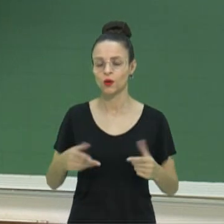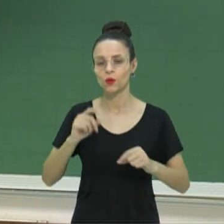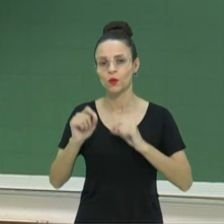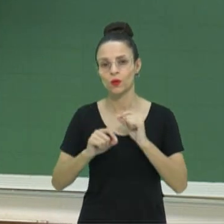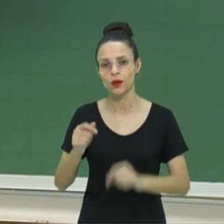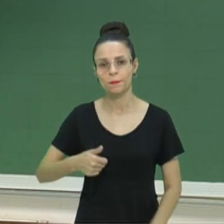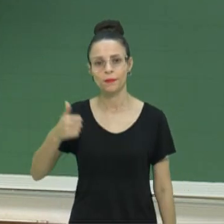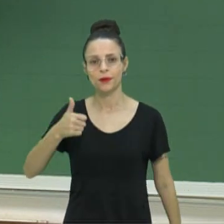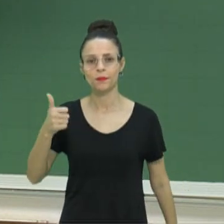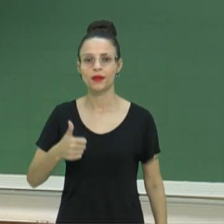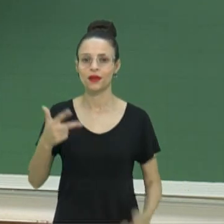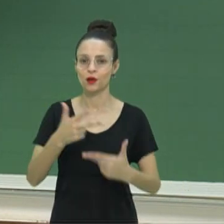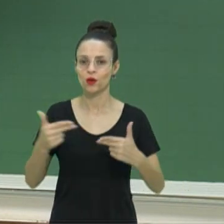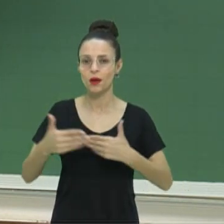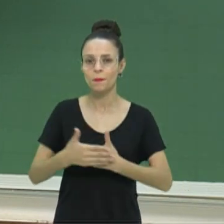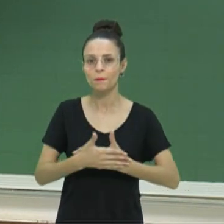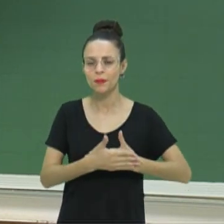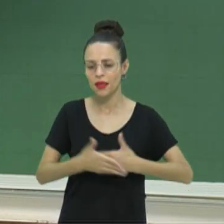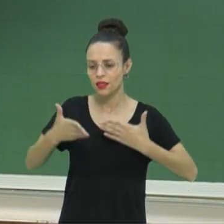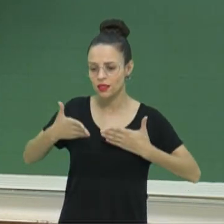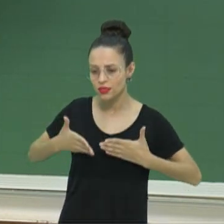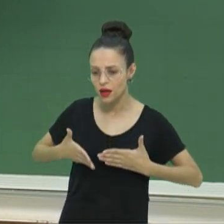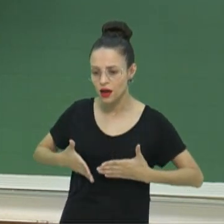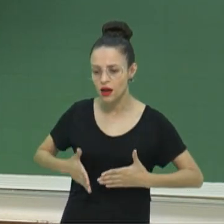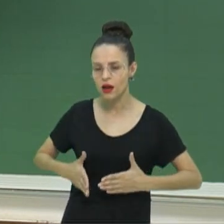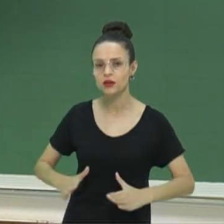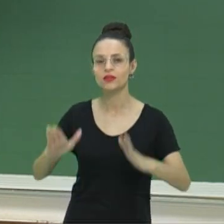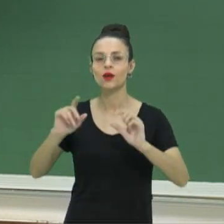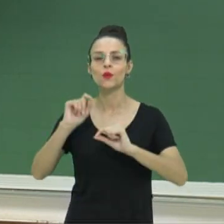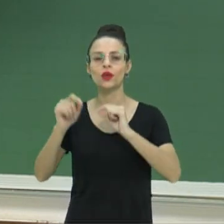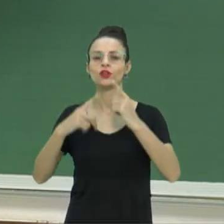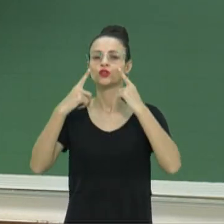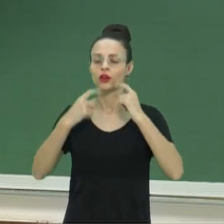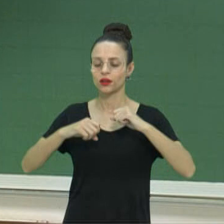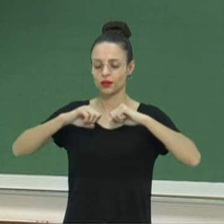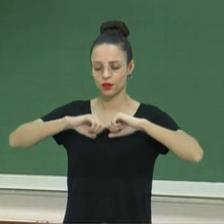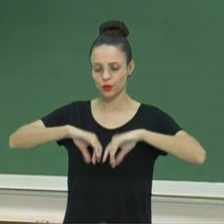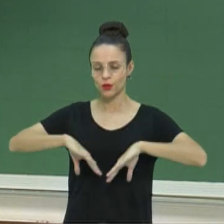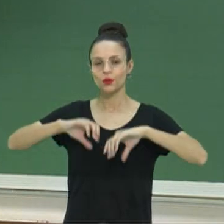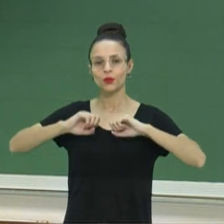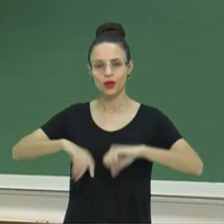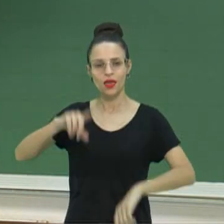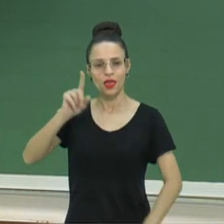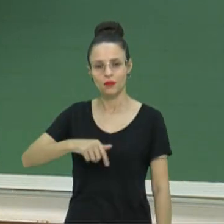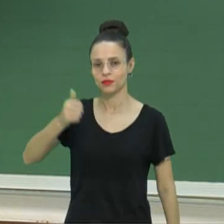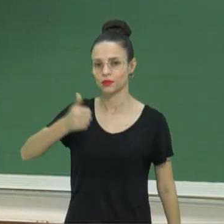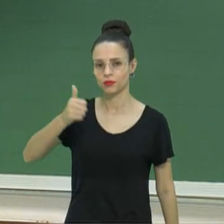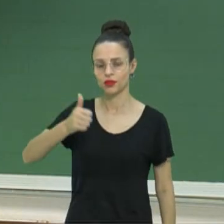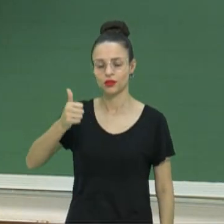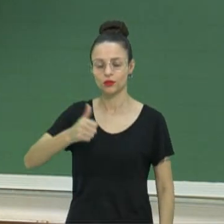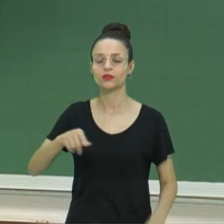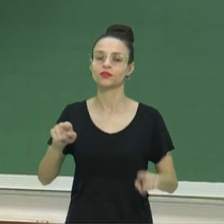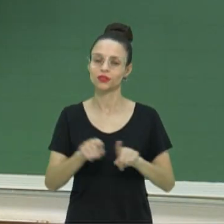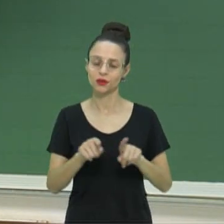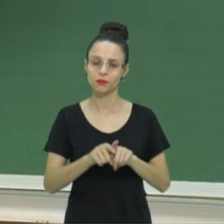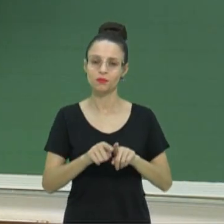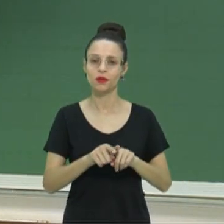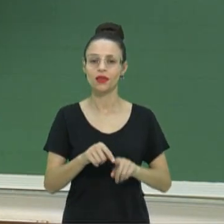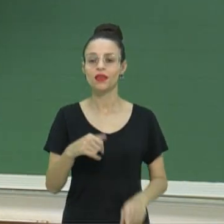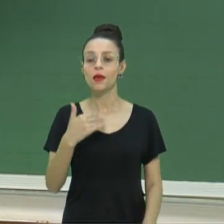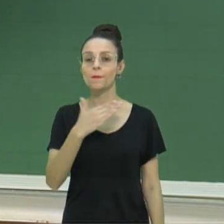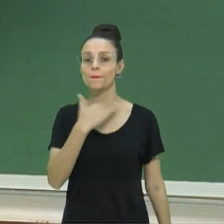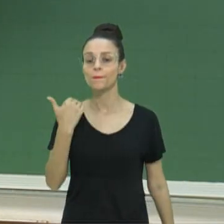que qualquer recém-nascido faz o chorar, é o respirar, né? Então, o primeiro ato é o respirar, o último ato da